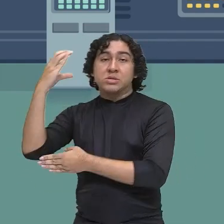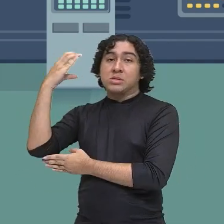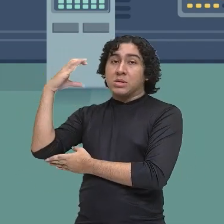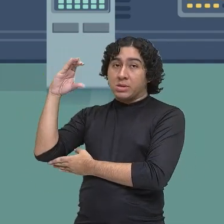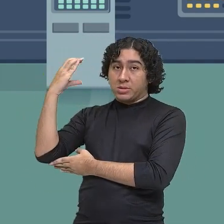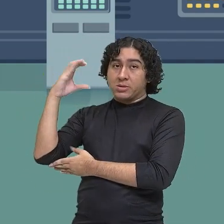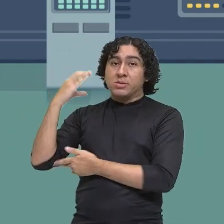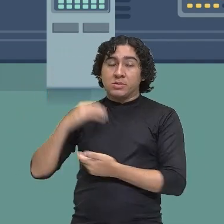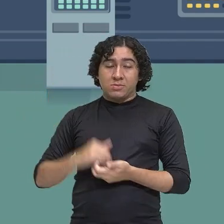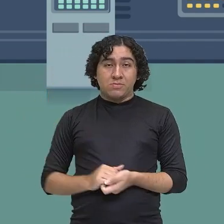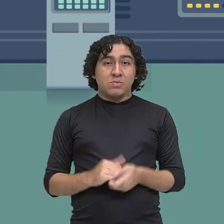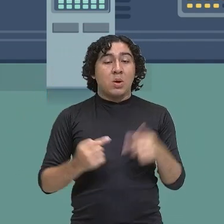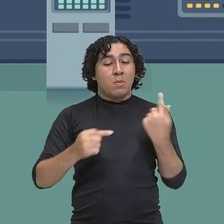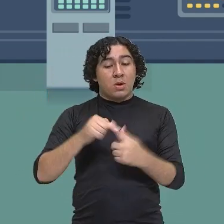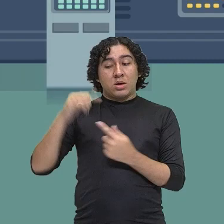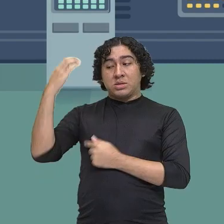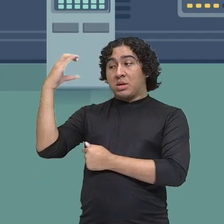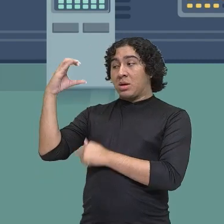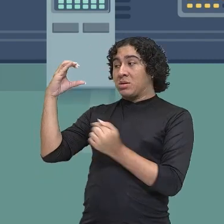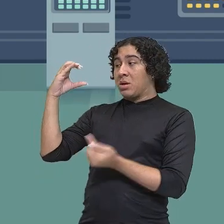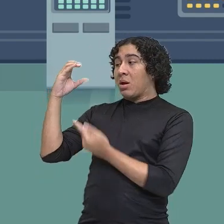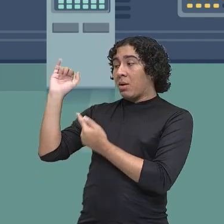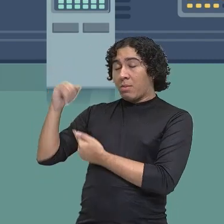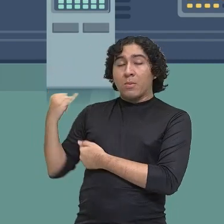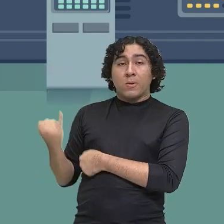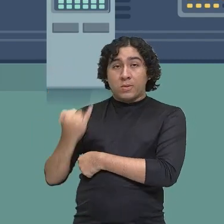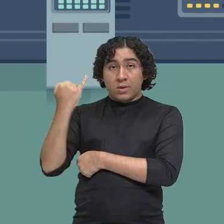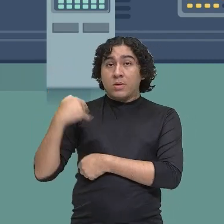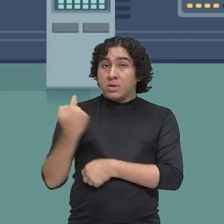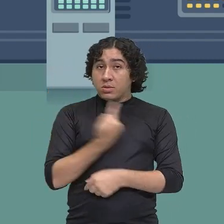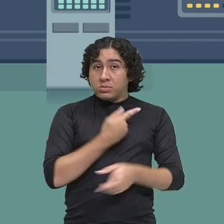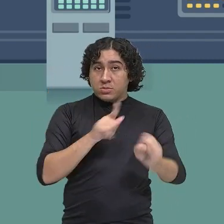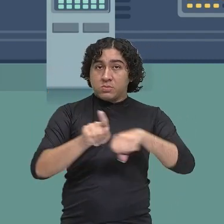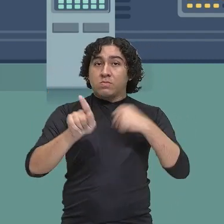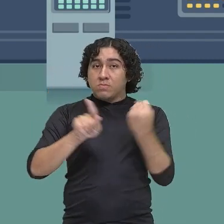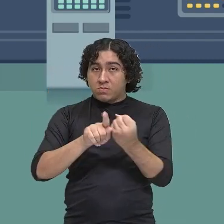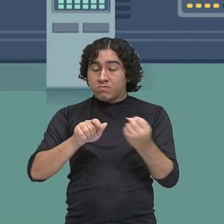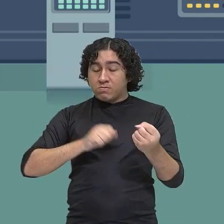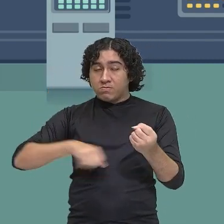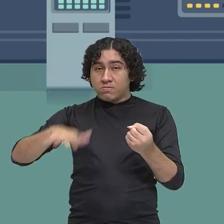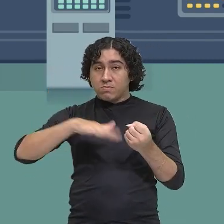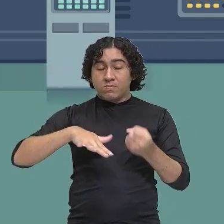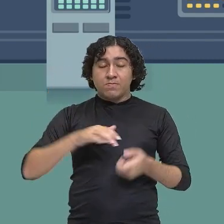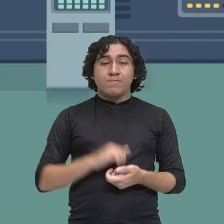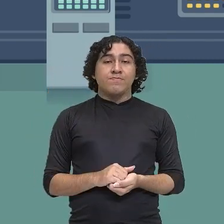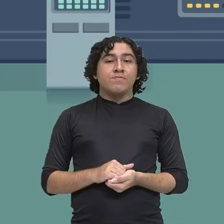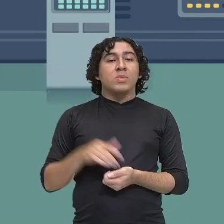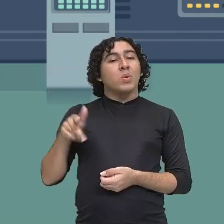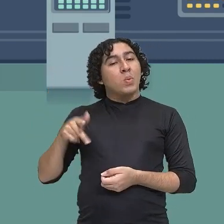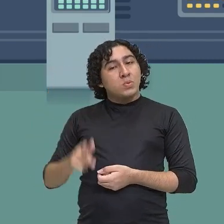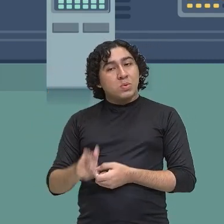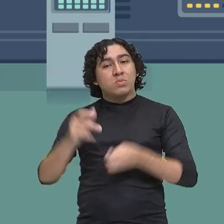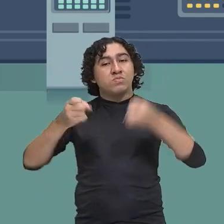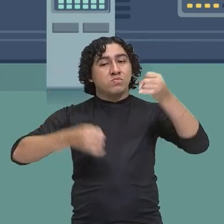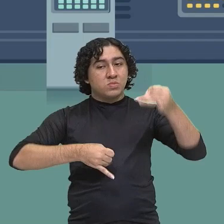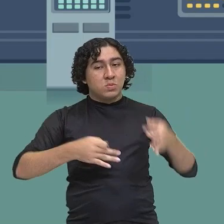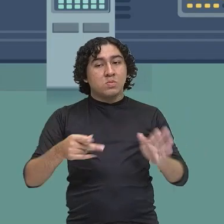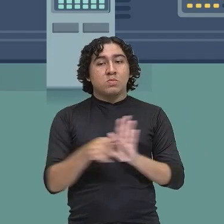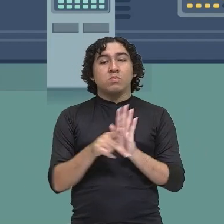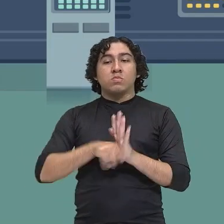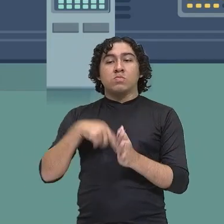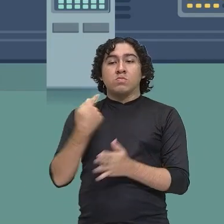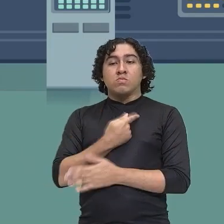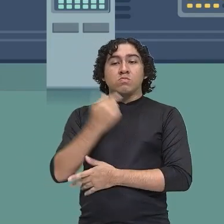ciência, porque a ciência ela é muito importante na nossa sociedade. Aí, continuando, falando,